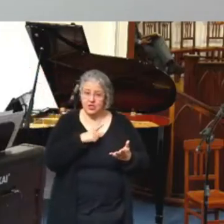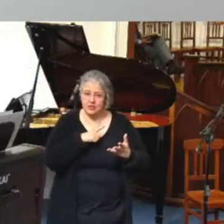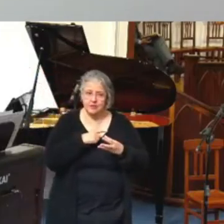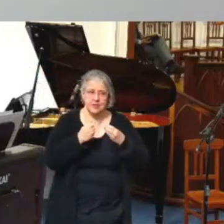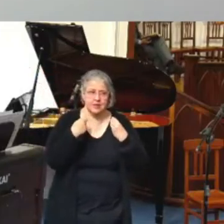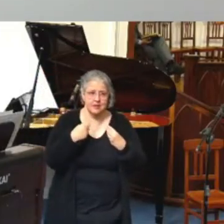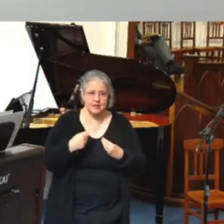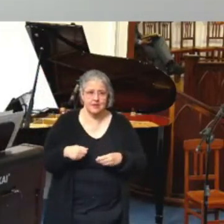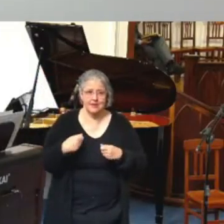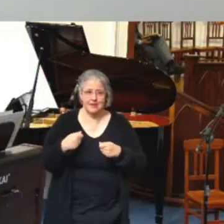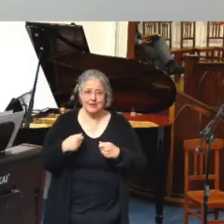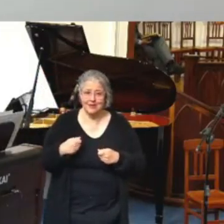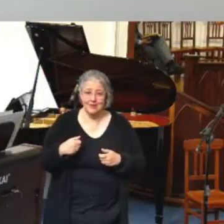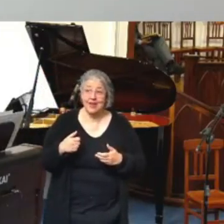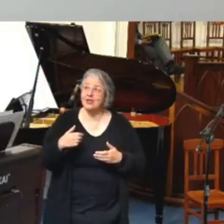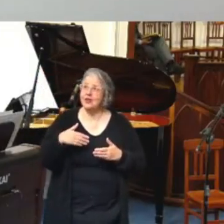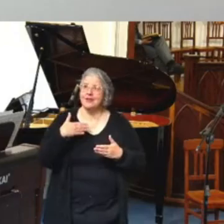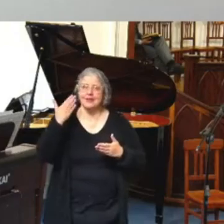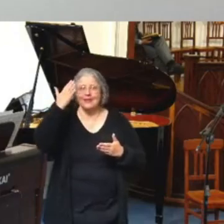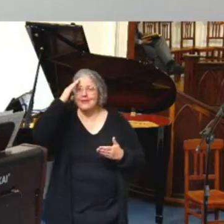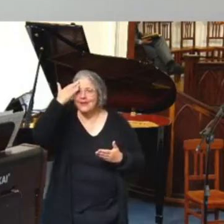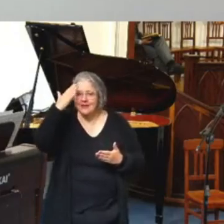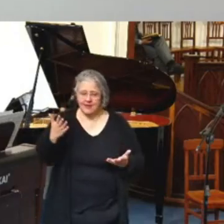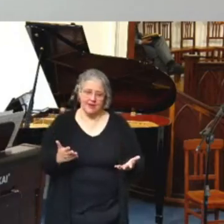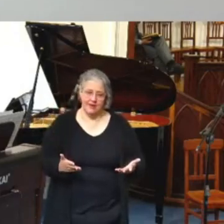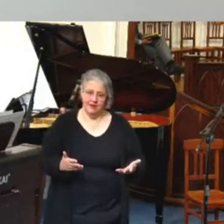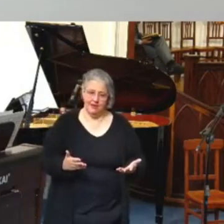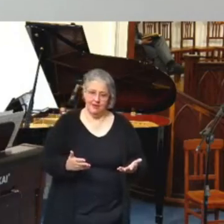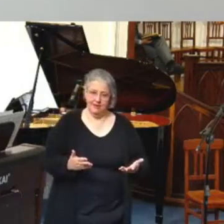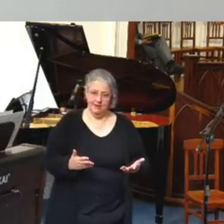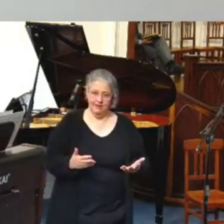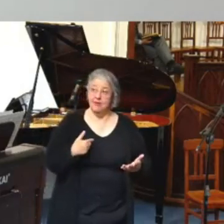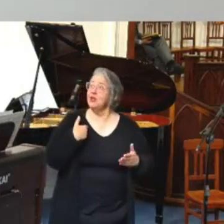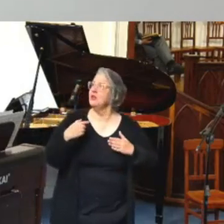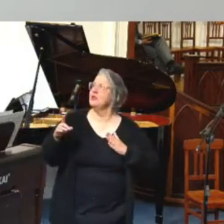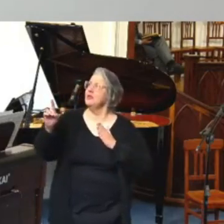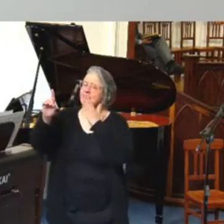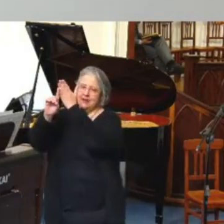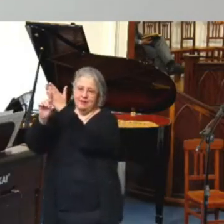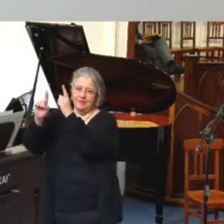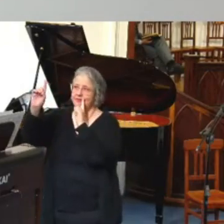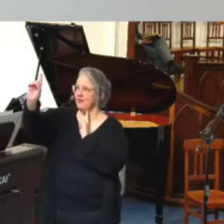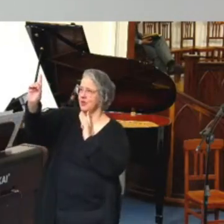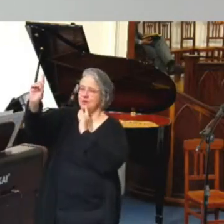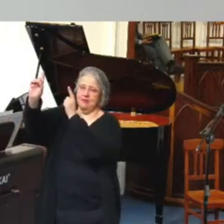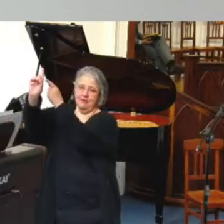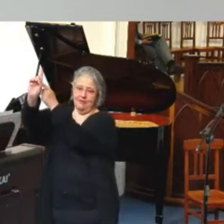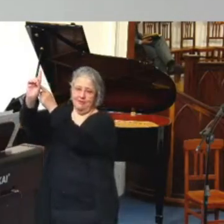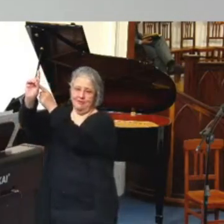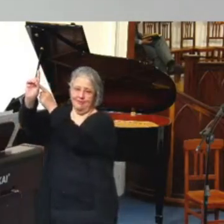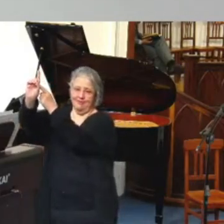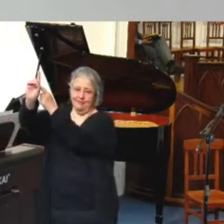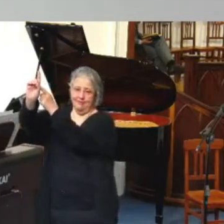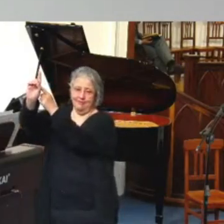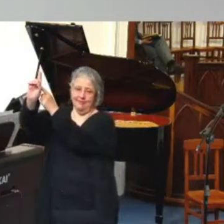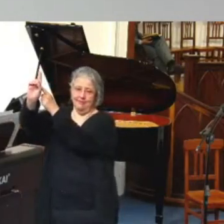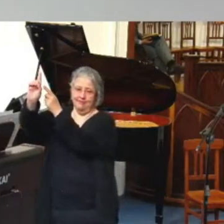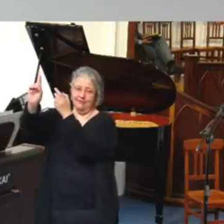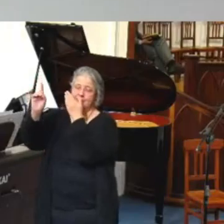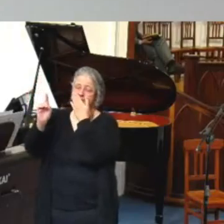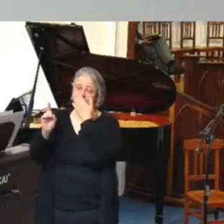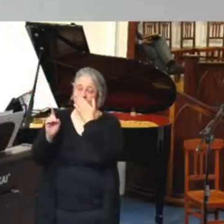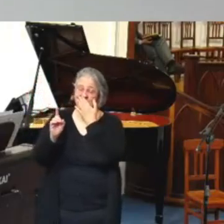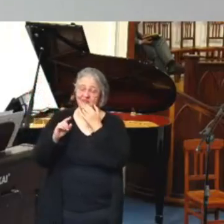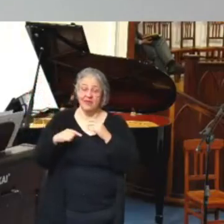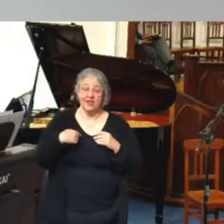que nós possamos ir até Ele, porque Ele já está conosco. É nós que precisamos